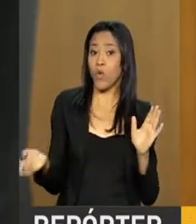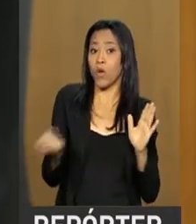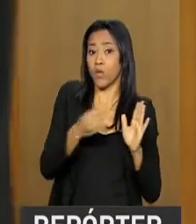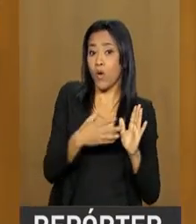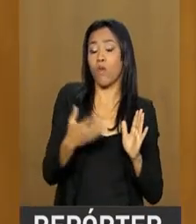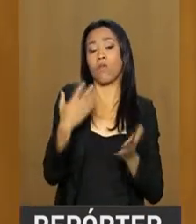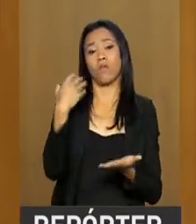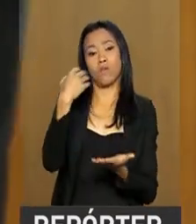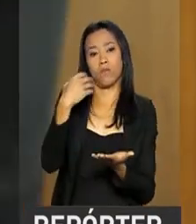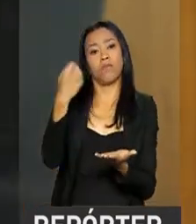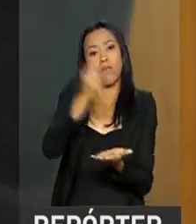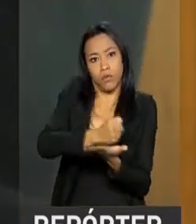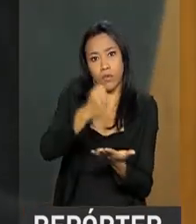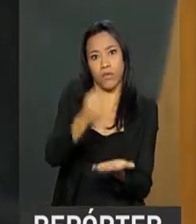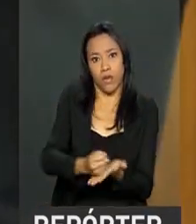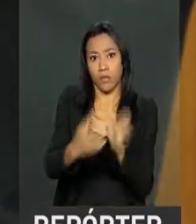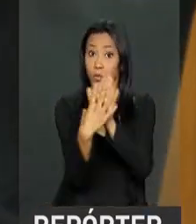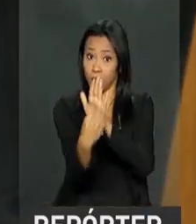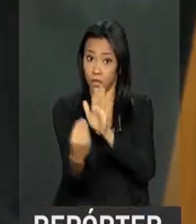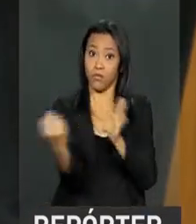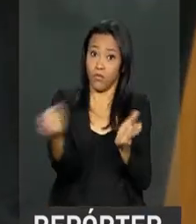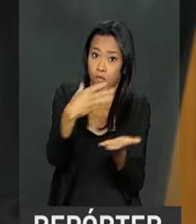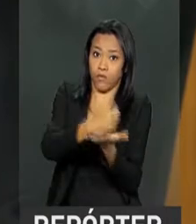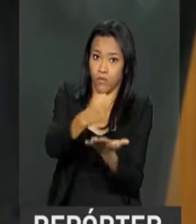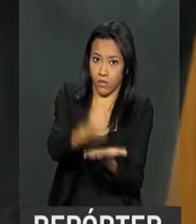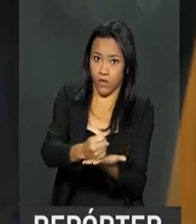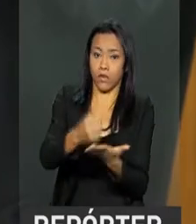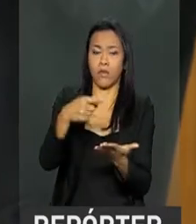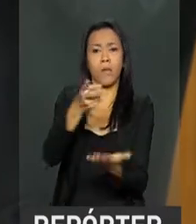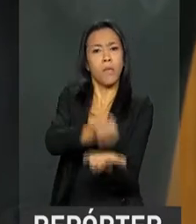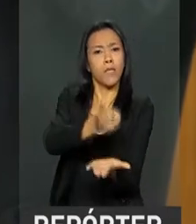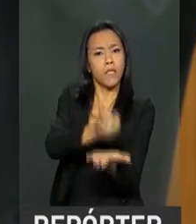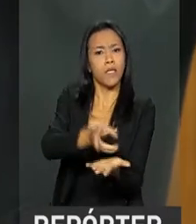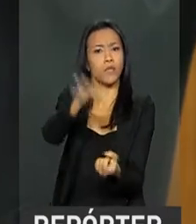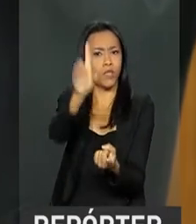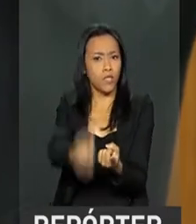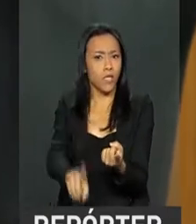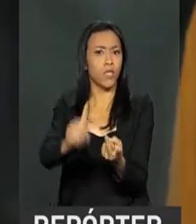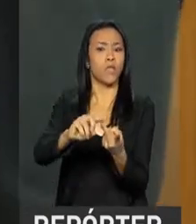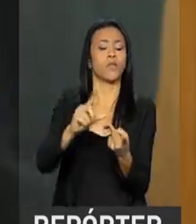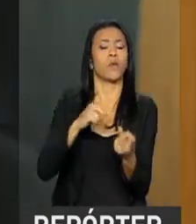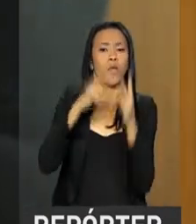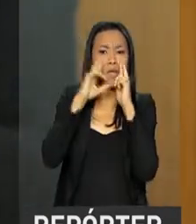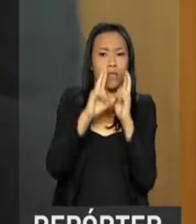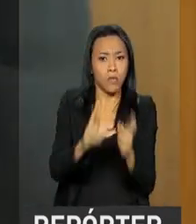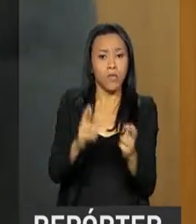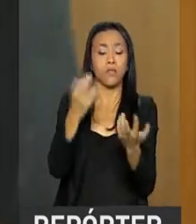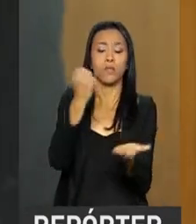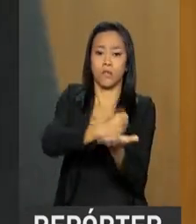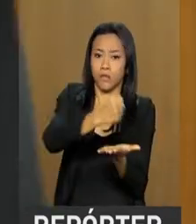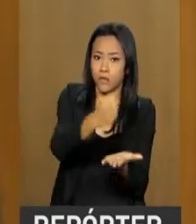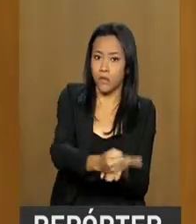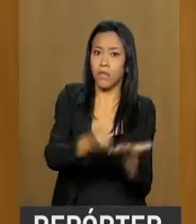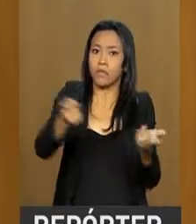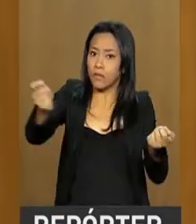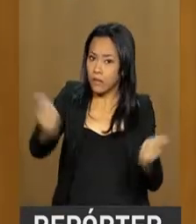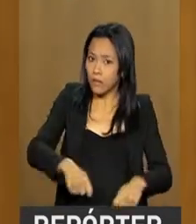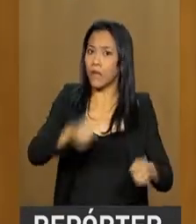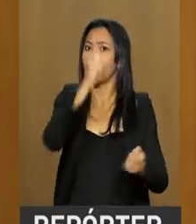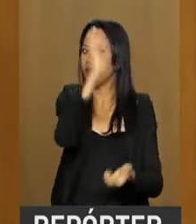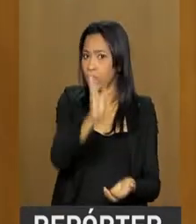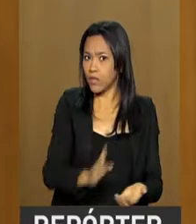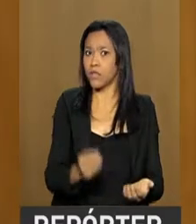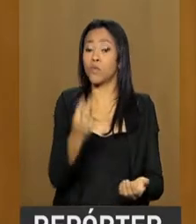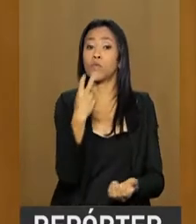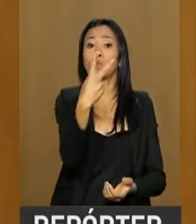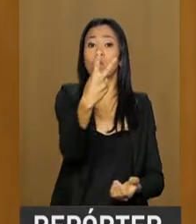contrato de trabalho, preservando direitos, com a segurança jurídica, o Brasil tem capacidade de gerar